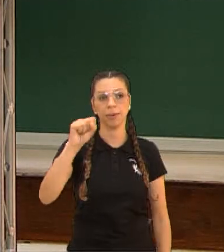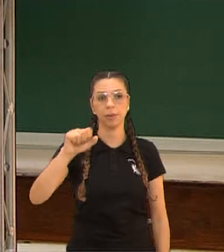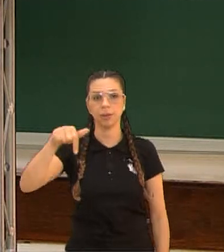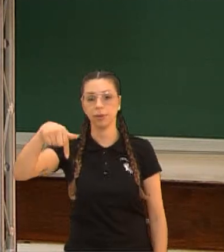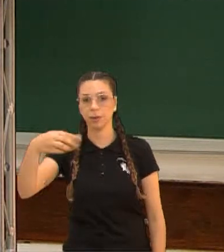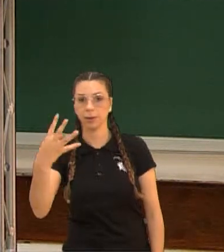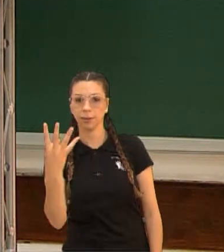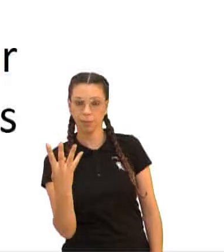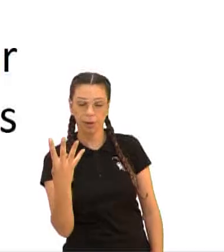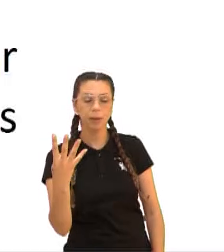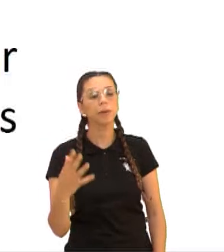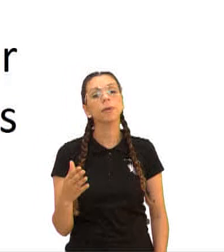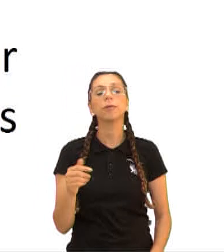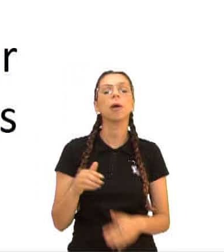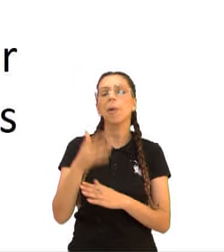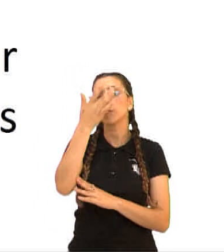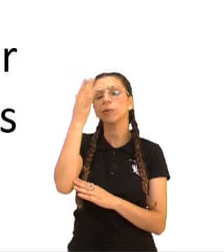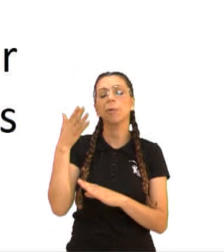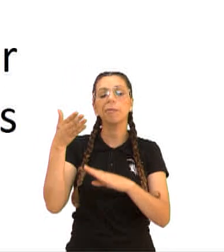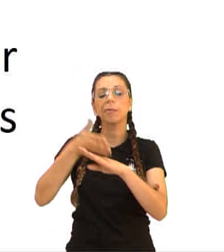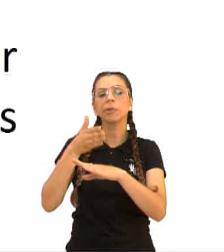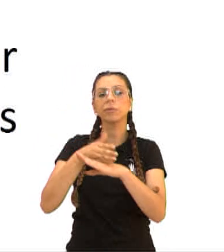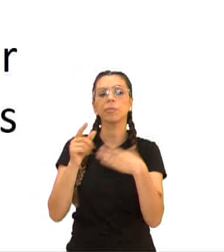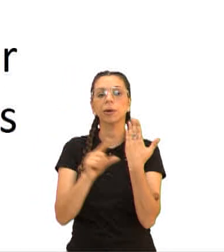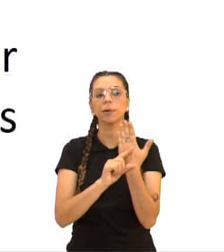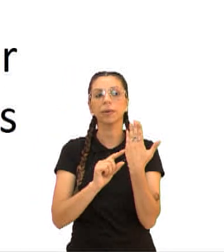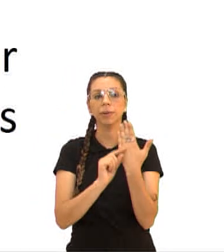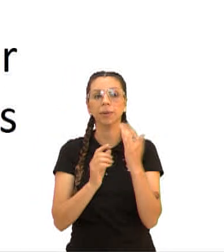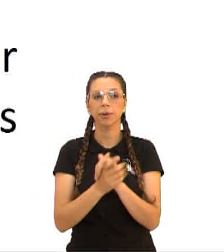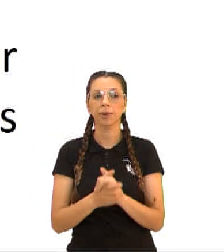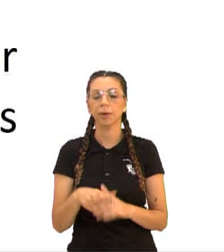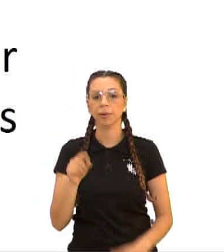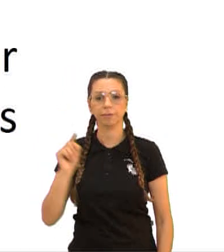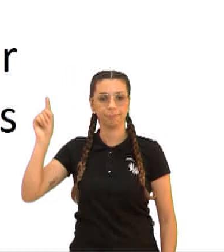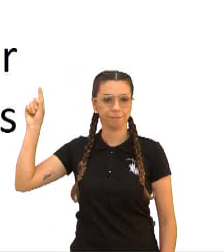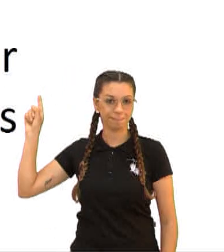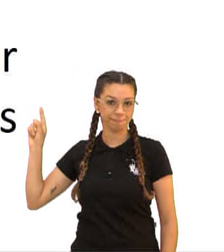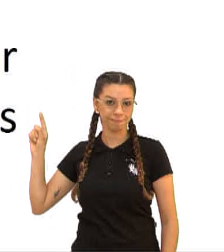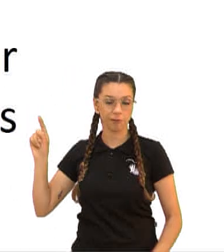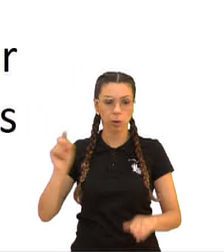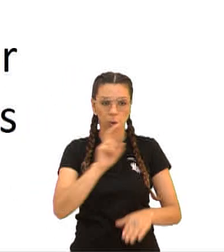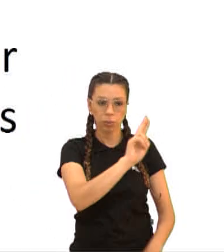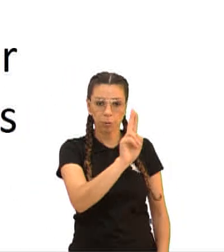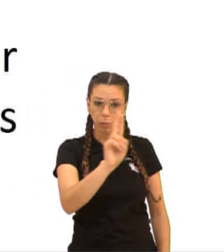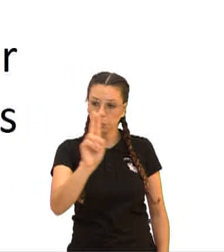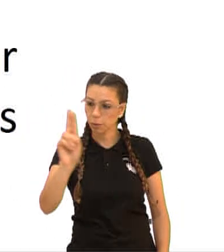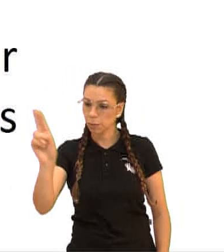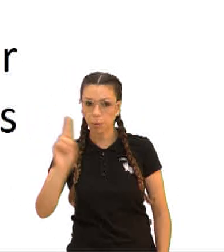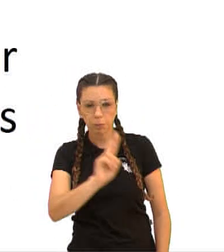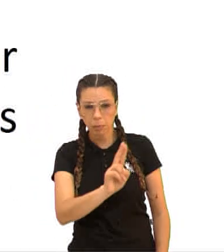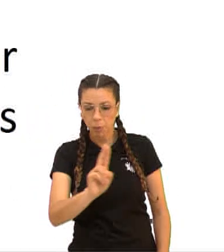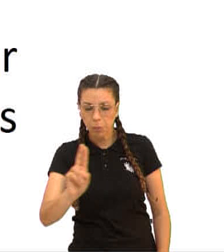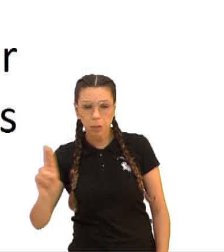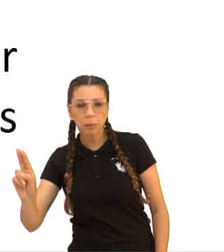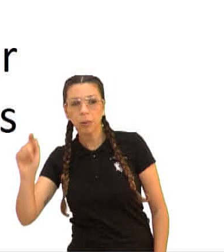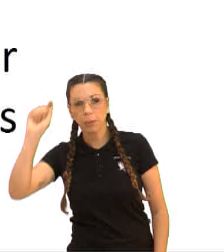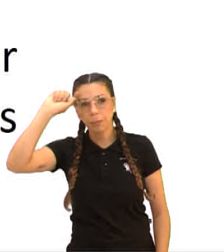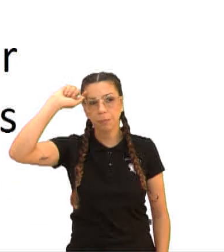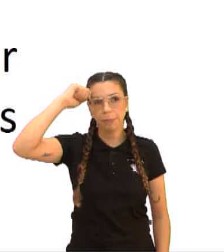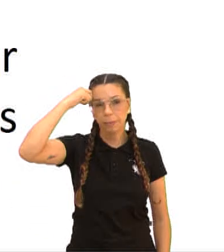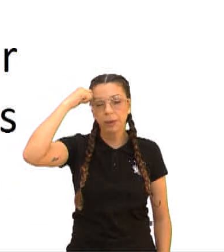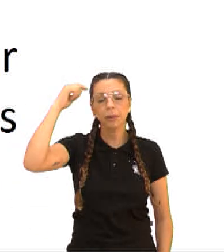e, na ocasião, participaram os seguintes artistas: Renoir, Degas, Pissarro, Cézanne,